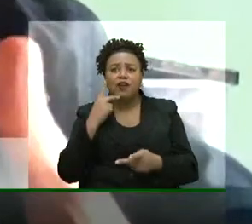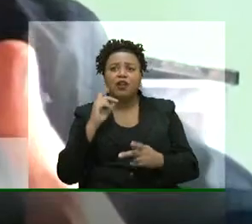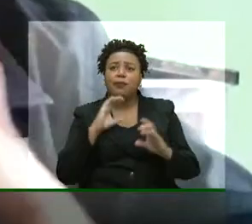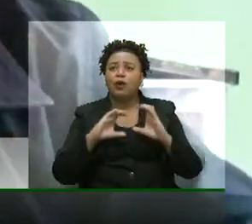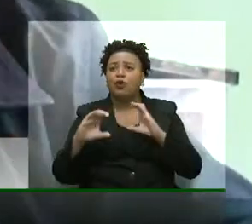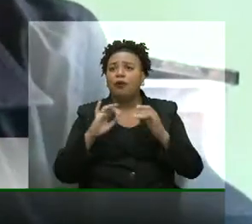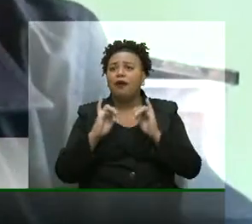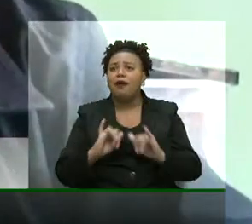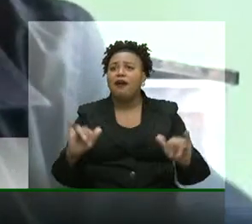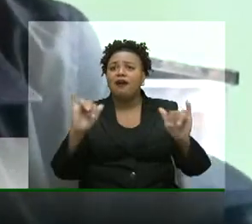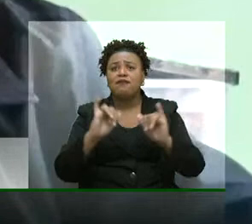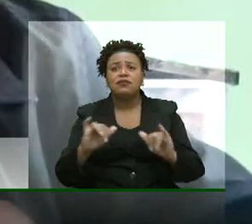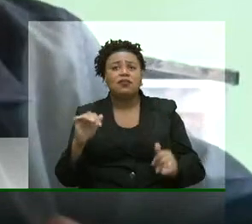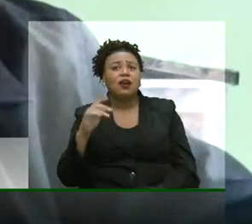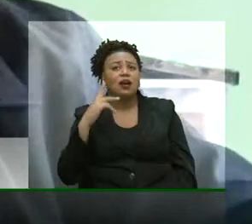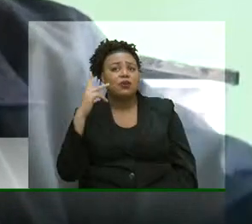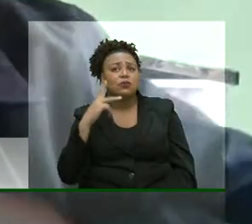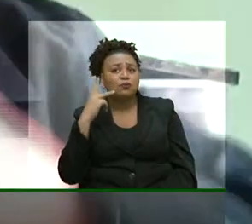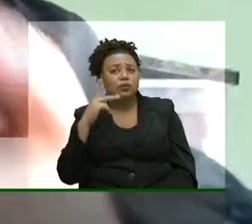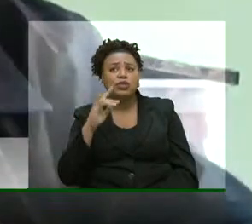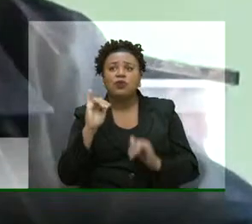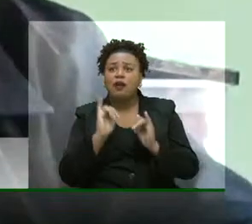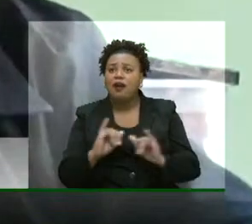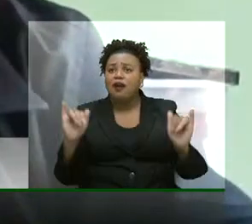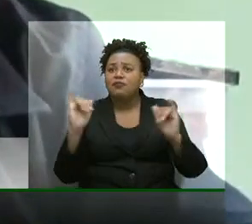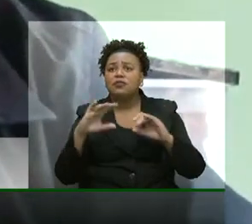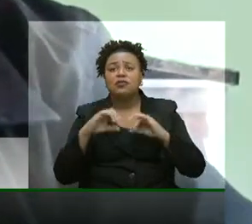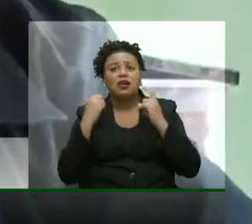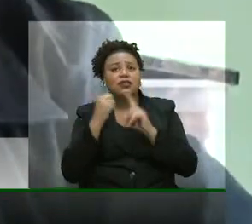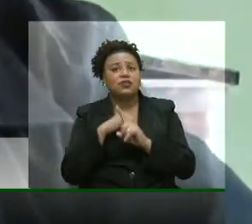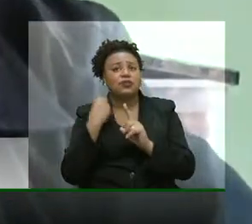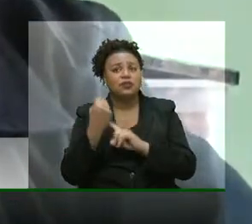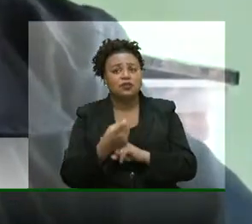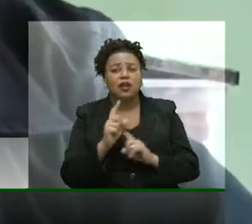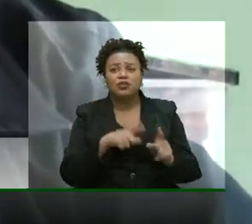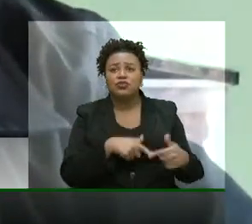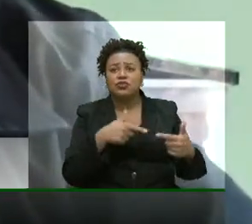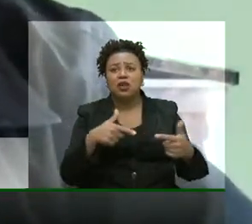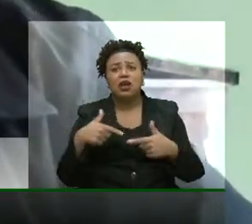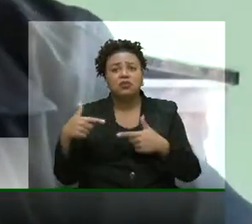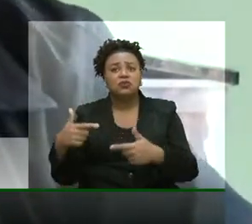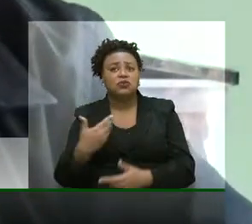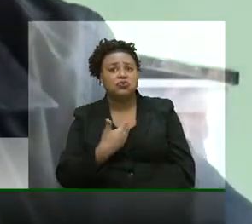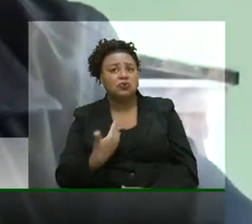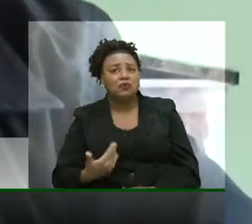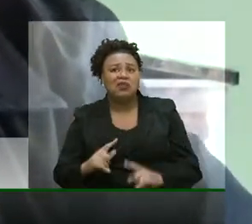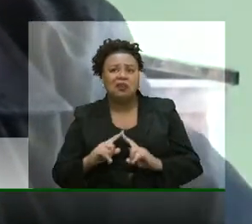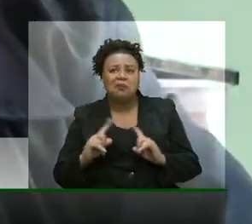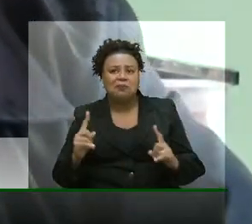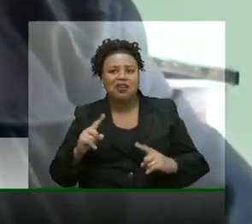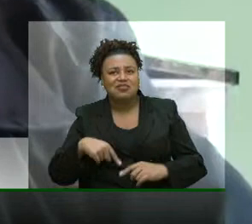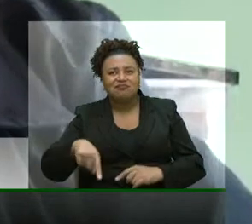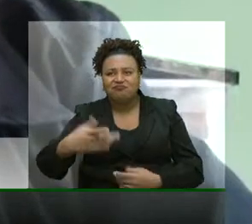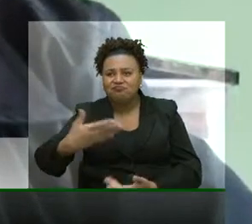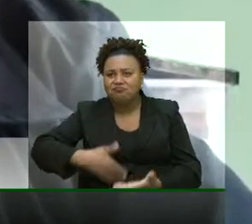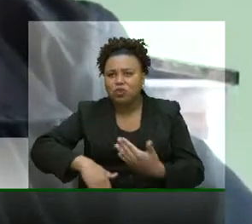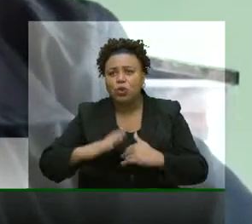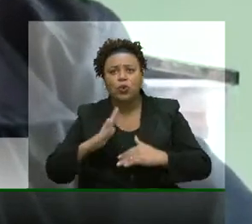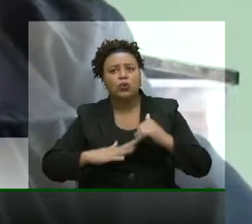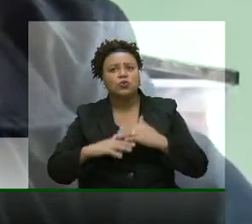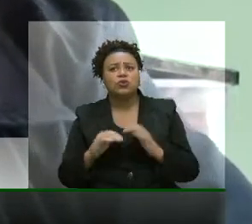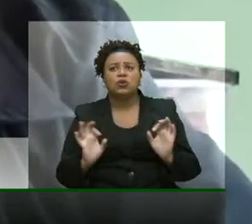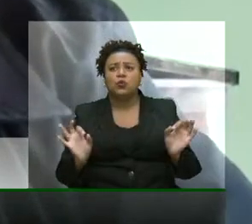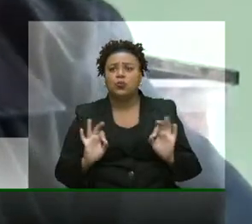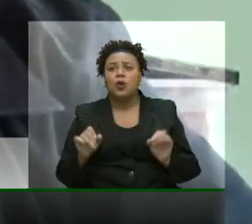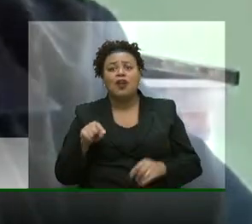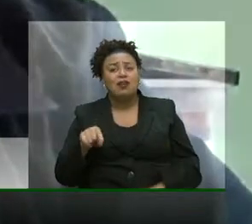comunicar aos parlamentares e comunicar à sociedade de iniciativas do governo, mas não a construção. Isto